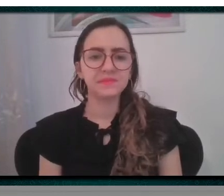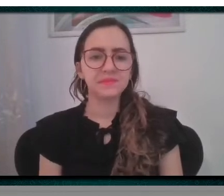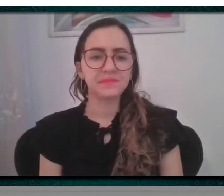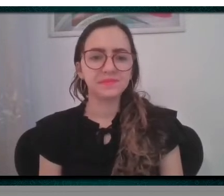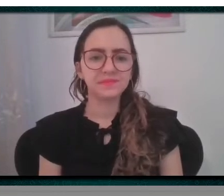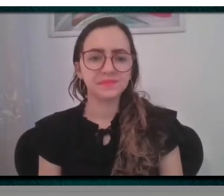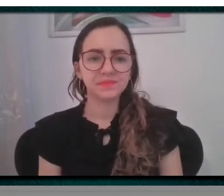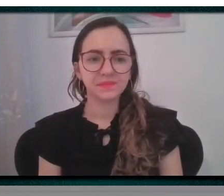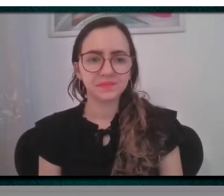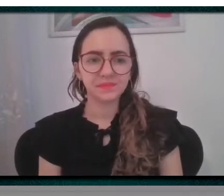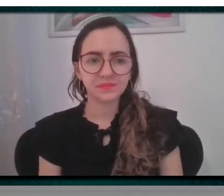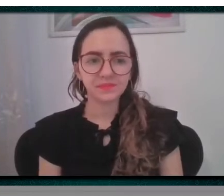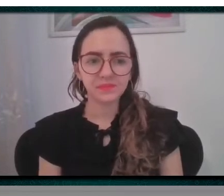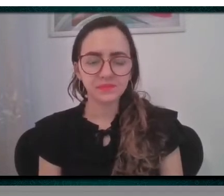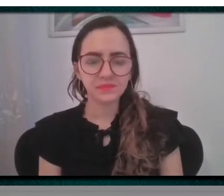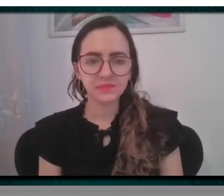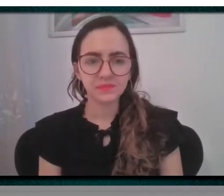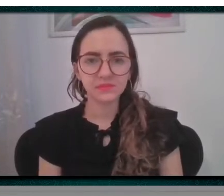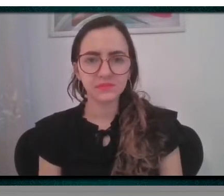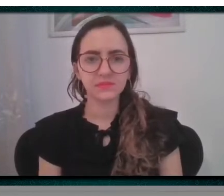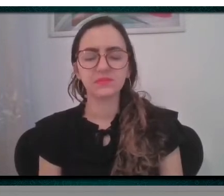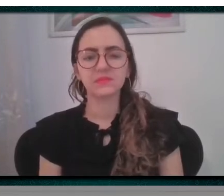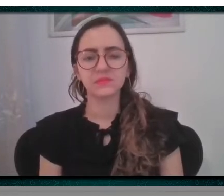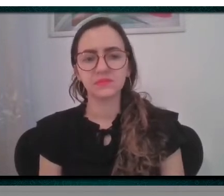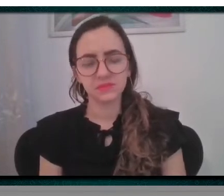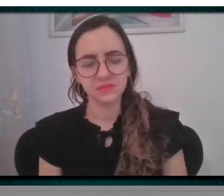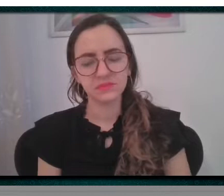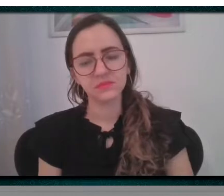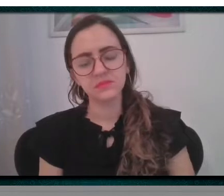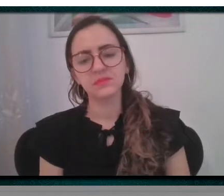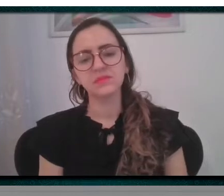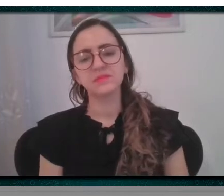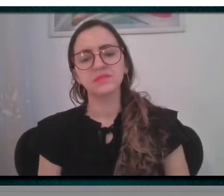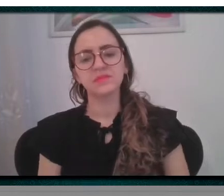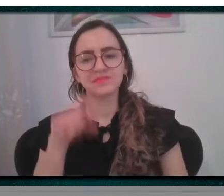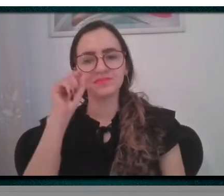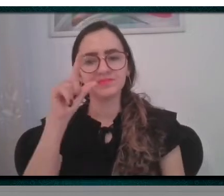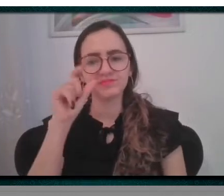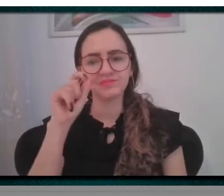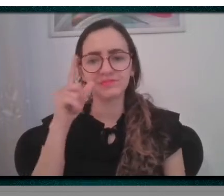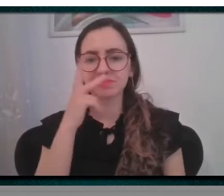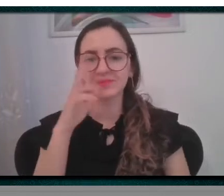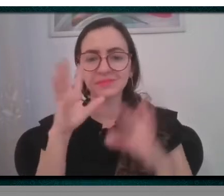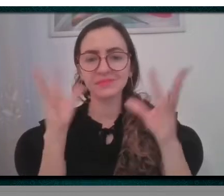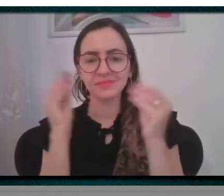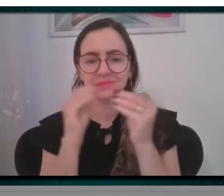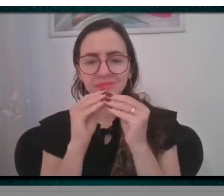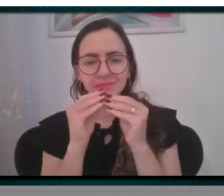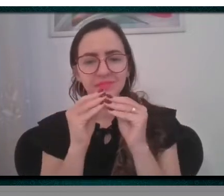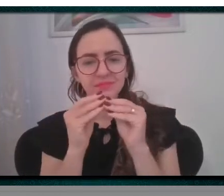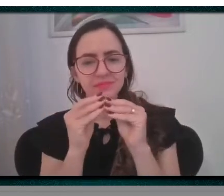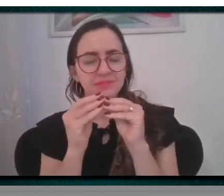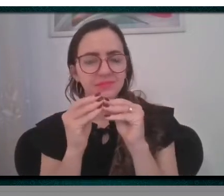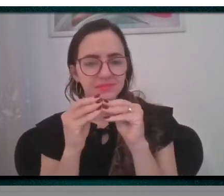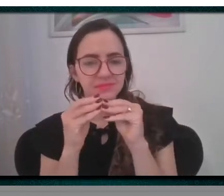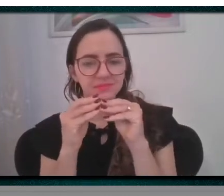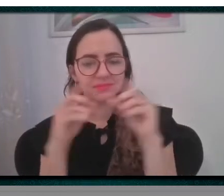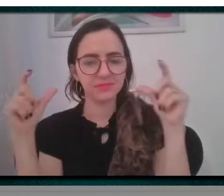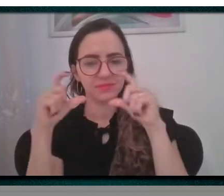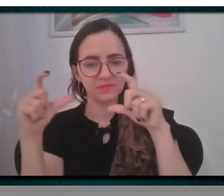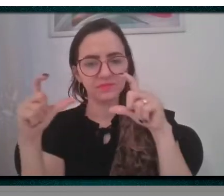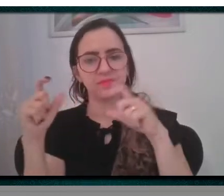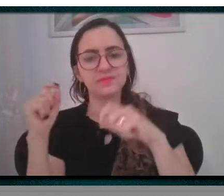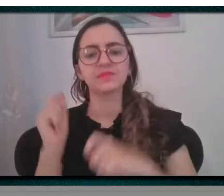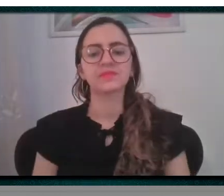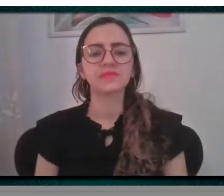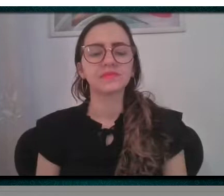fórmula aqui, ela é um resumo disso daqui, ó. É isso aqui que acontece. E aí, como eu não botei aqui também, ó, esse H3O mais ele é aquoso, né?